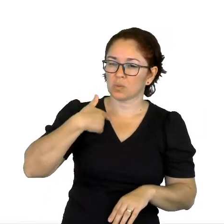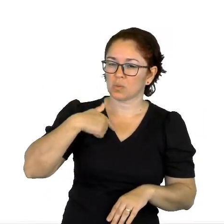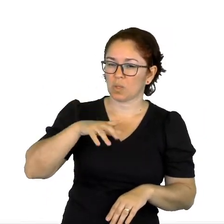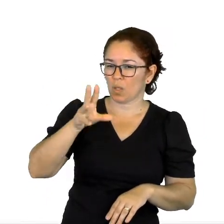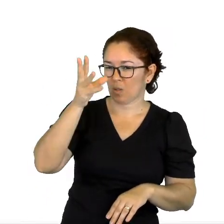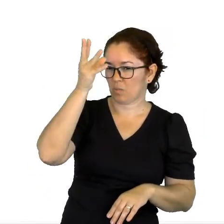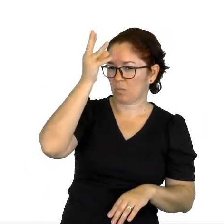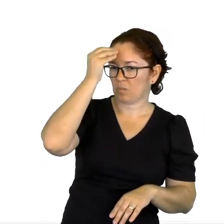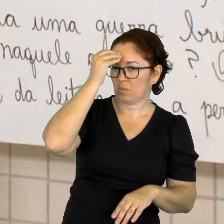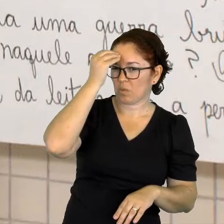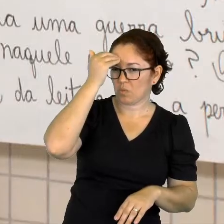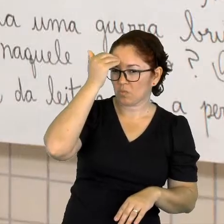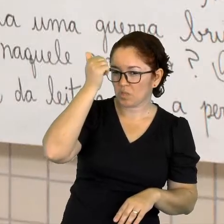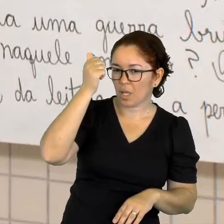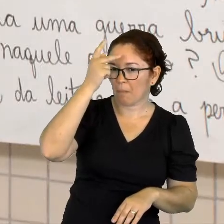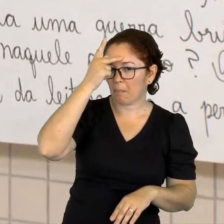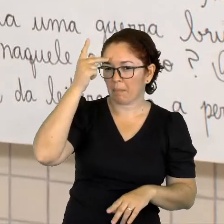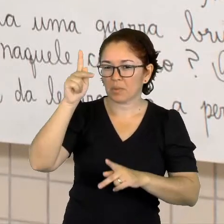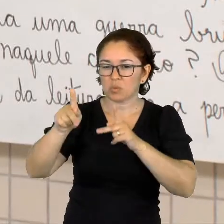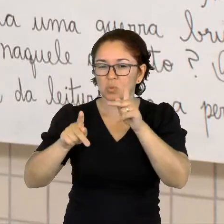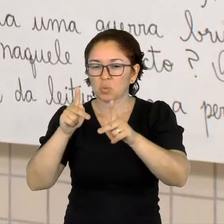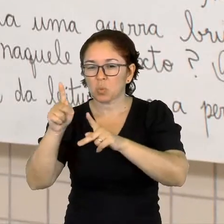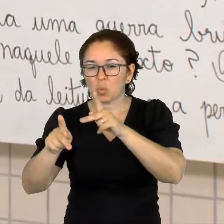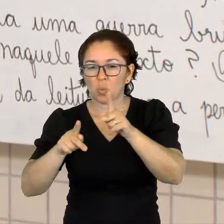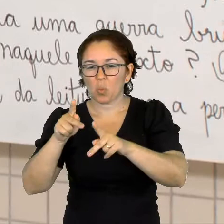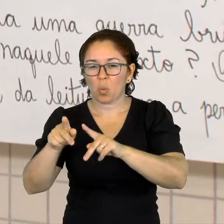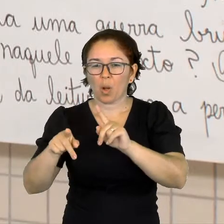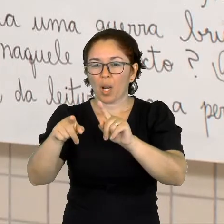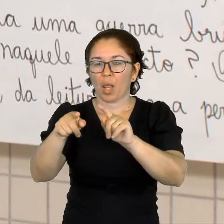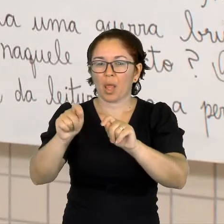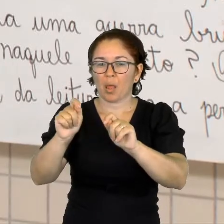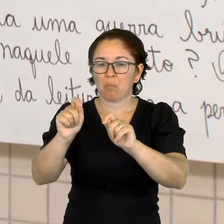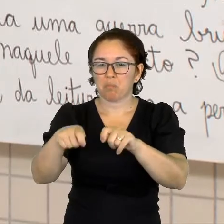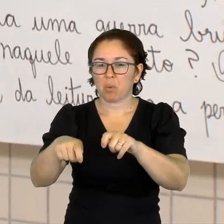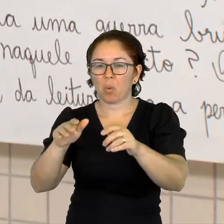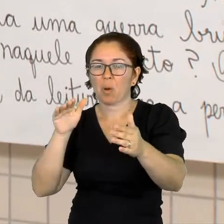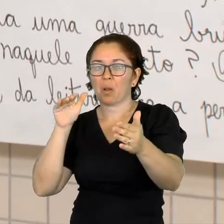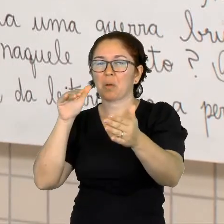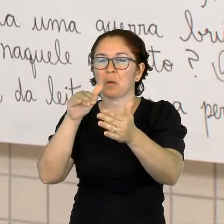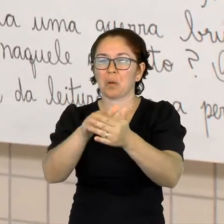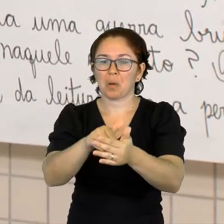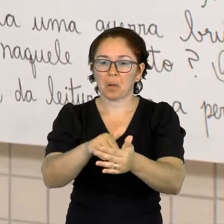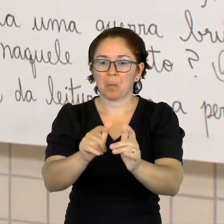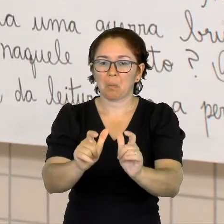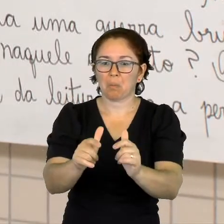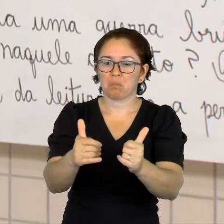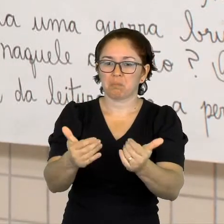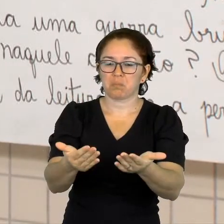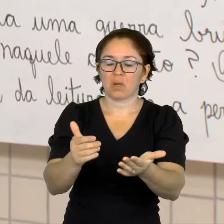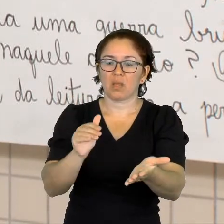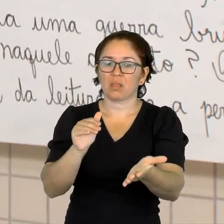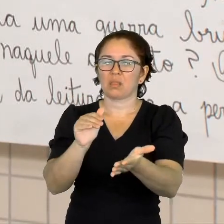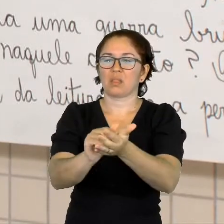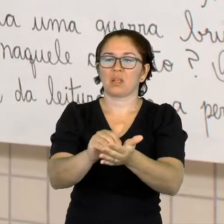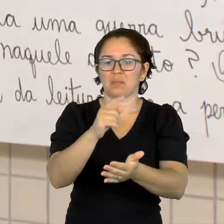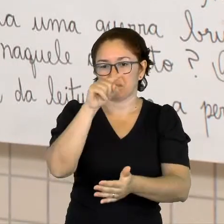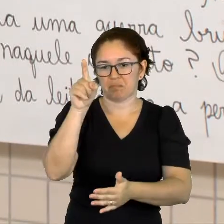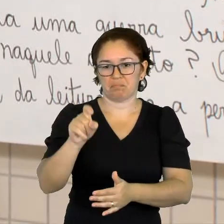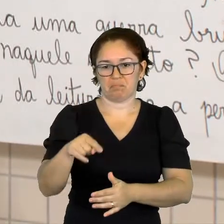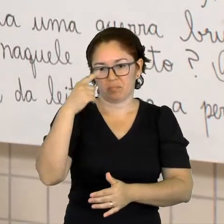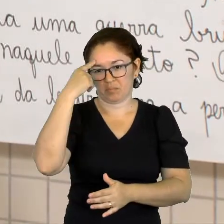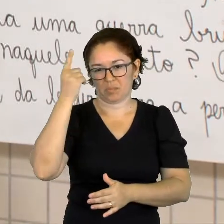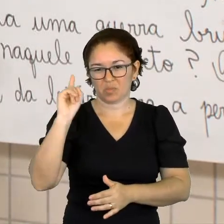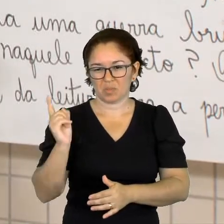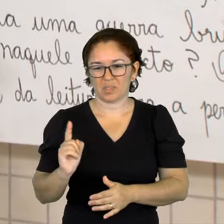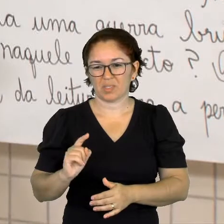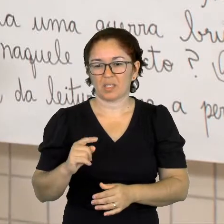são capazes. Quando ela vai falando, de alguns atos cruéis desse período de guerra.